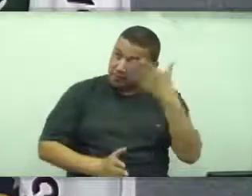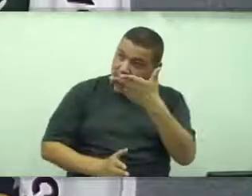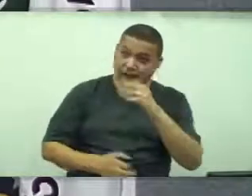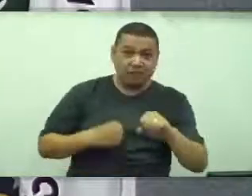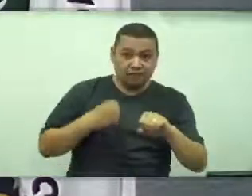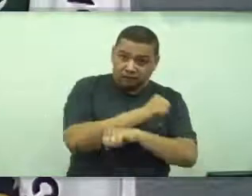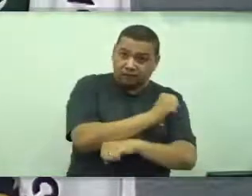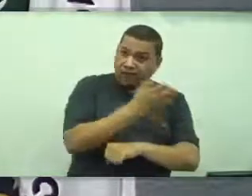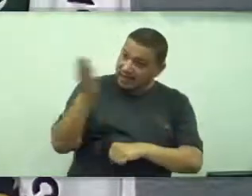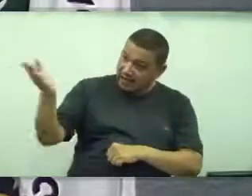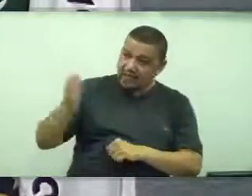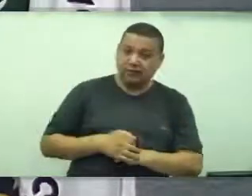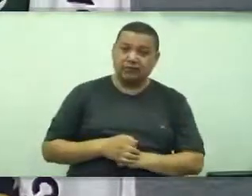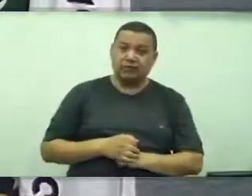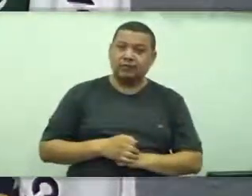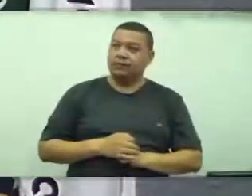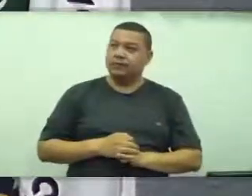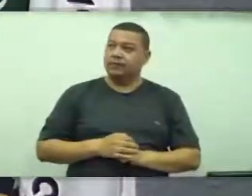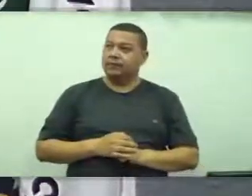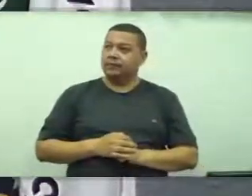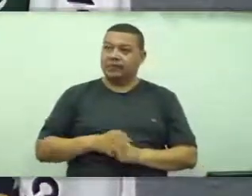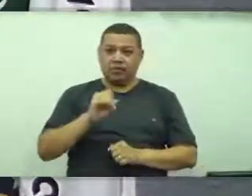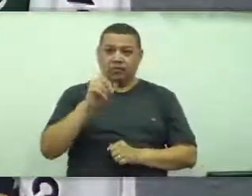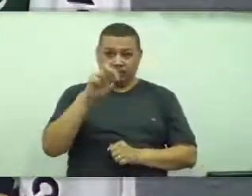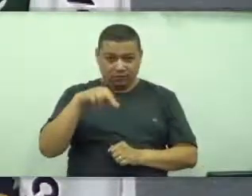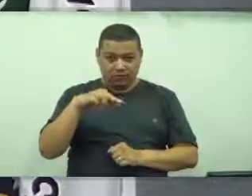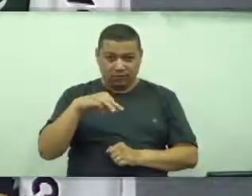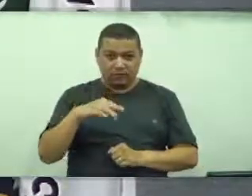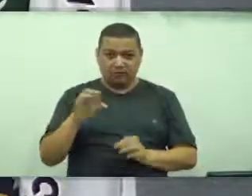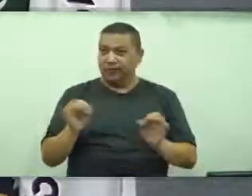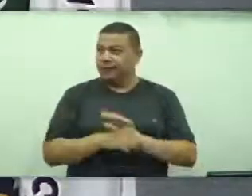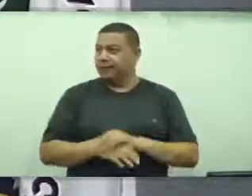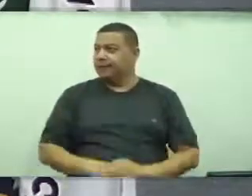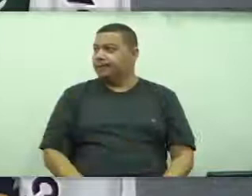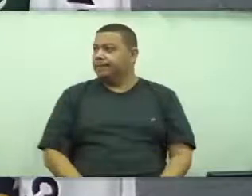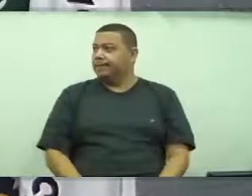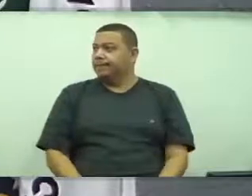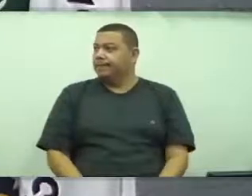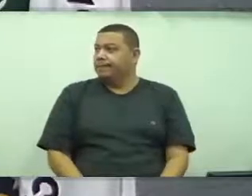atender a gente nesse pedido. Presidente, só mais um minuto para me concluir, por favor.